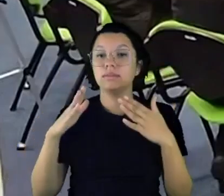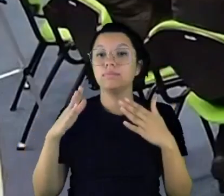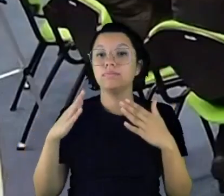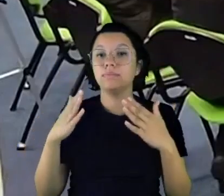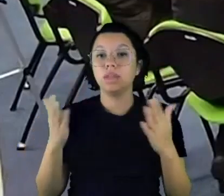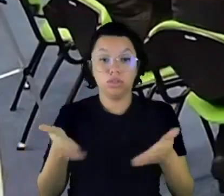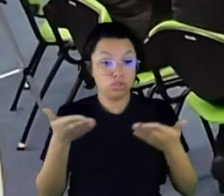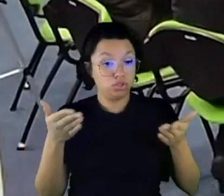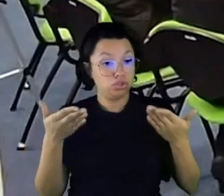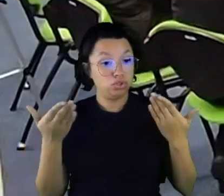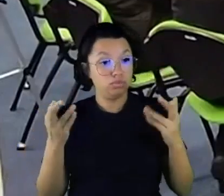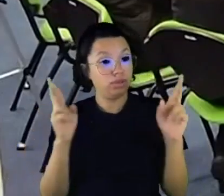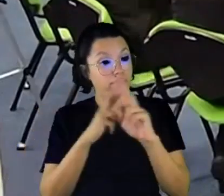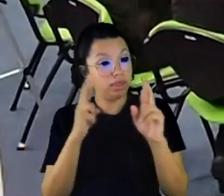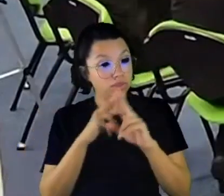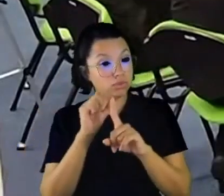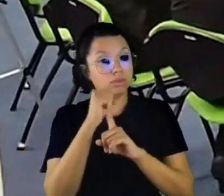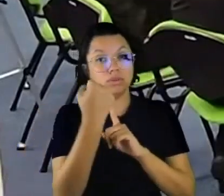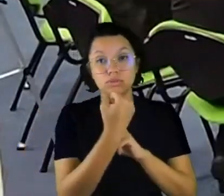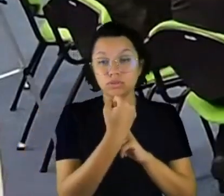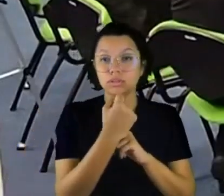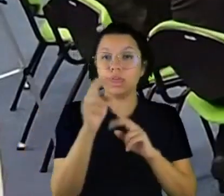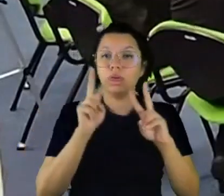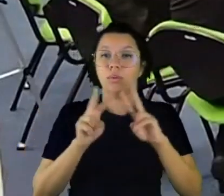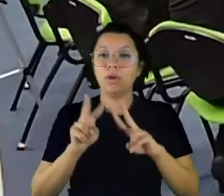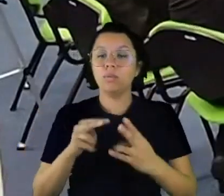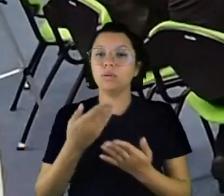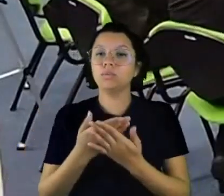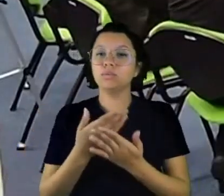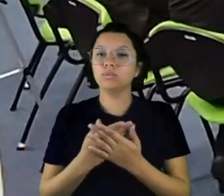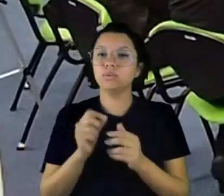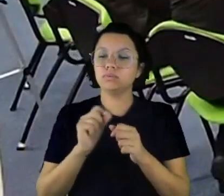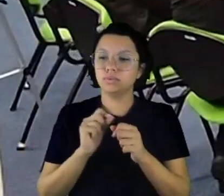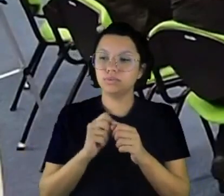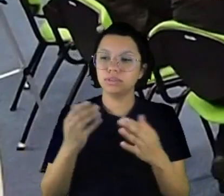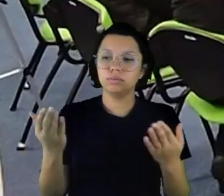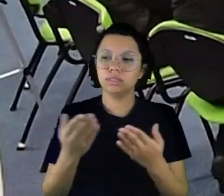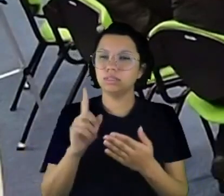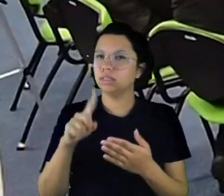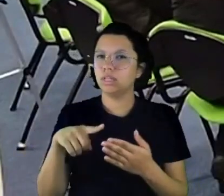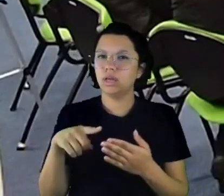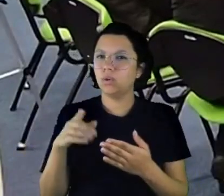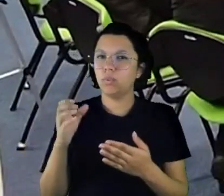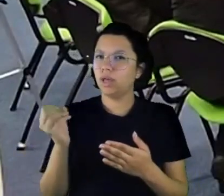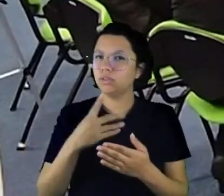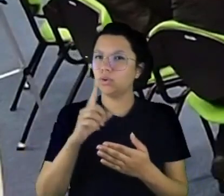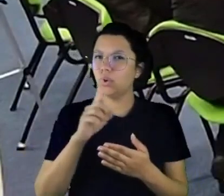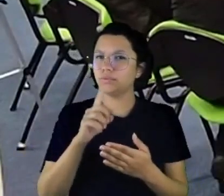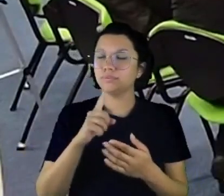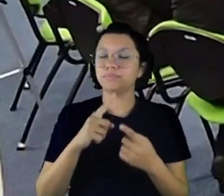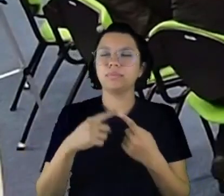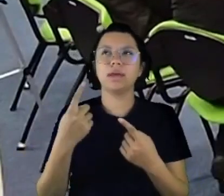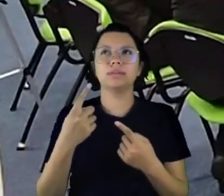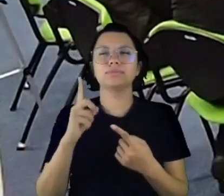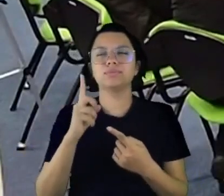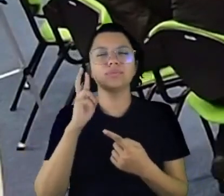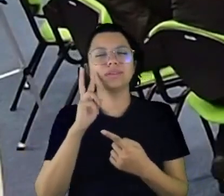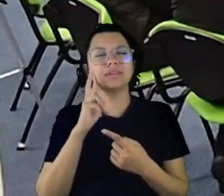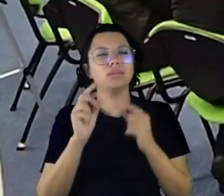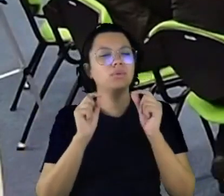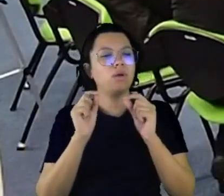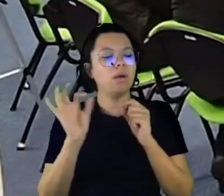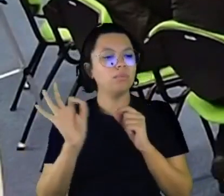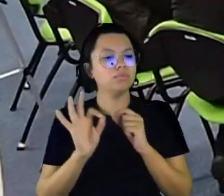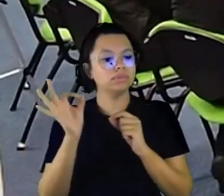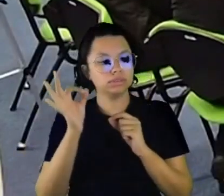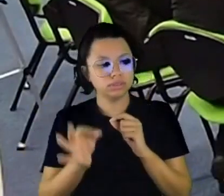social. Eu li um estudo que foi feito, esse não é tão recente, eu não me lembro agora a porcentagem exata,